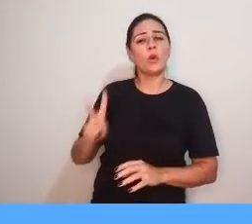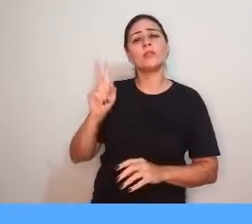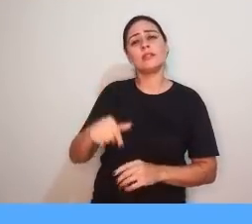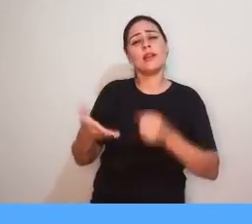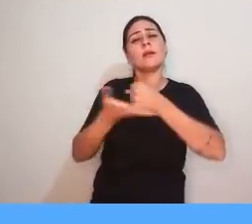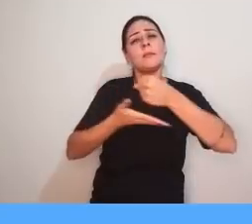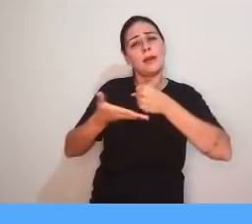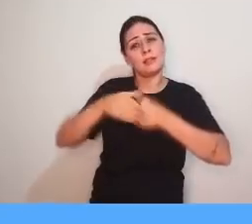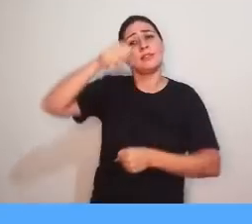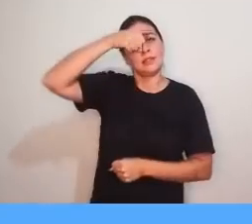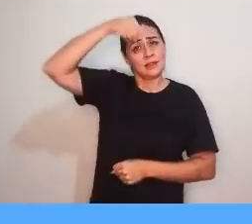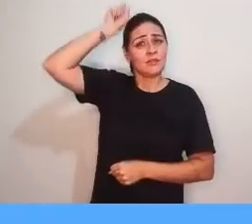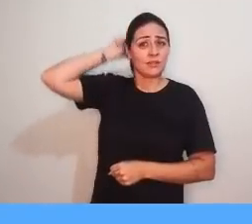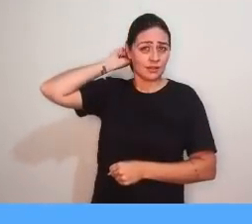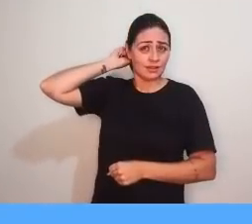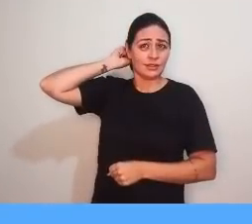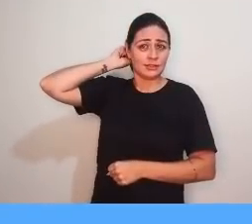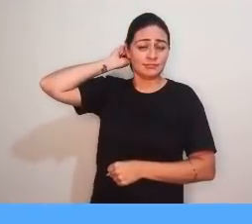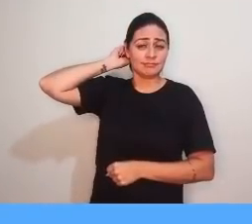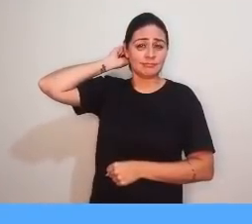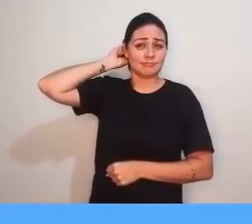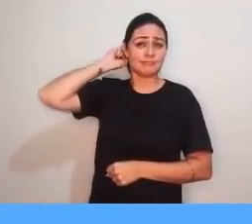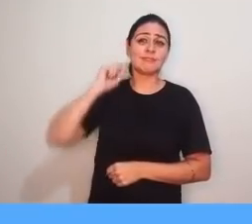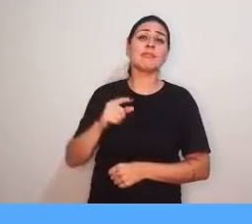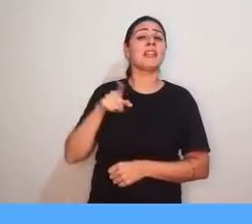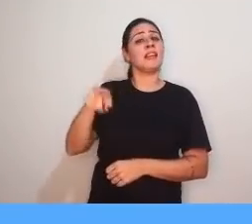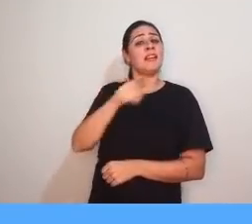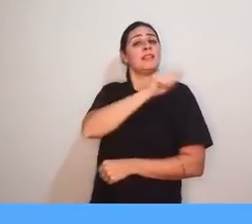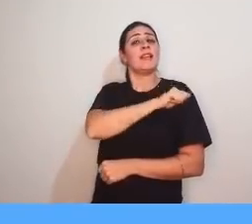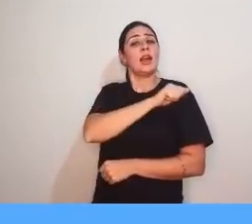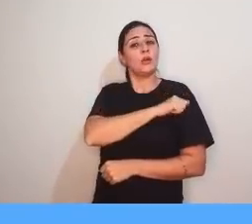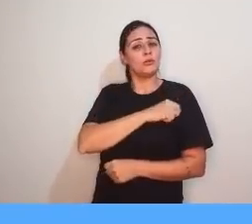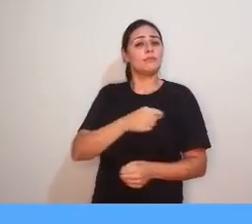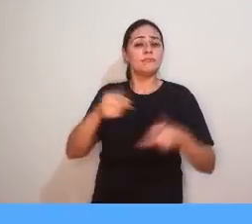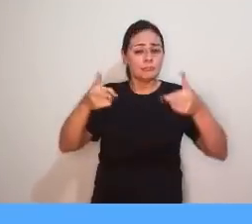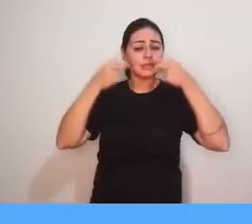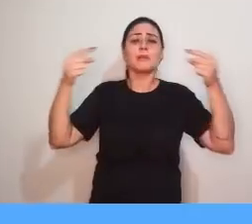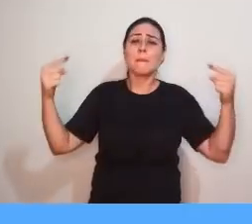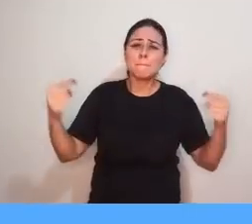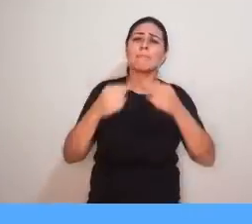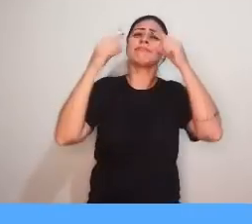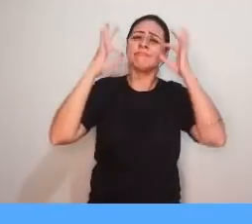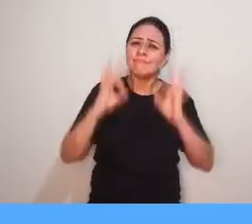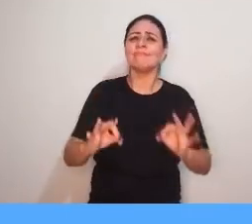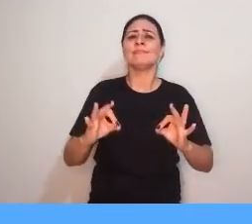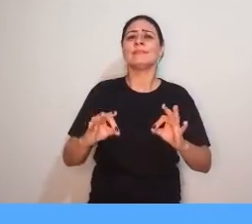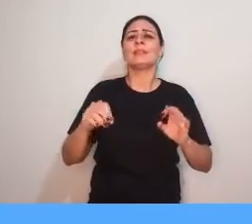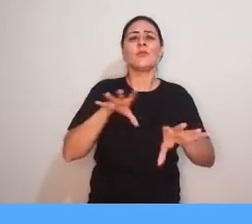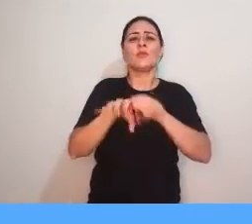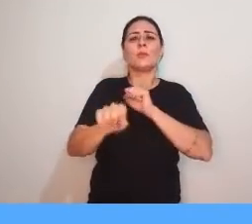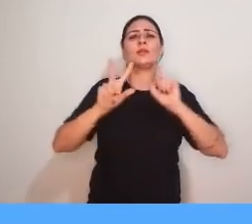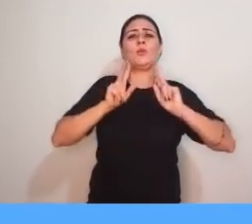E aí, isso vai levar o aluno a fazer a consolidação, tá? Na formação humana dele, que é o momento da catarse, que é o